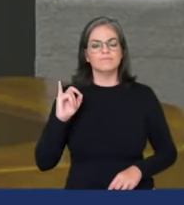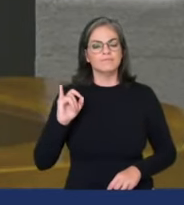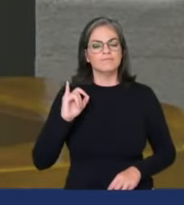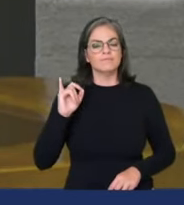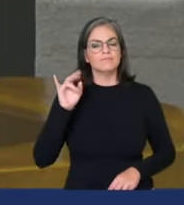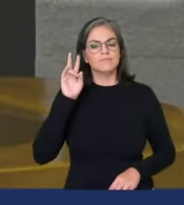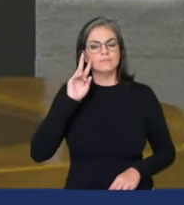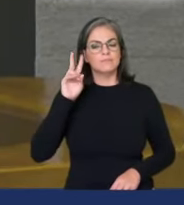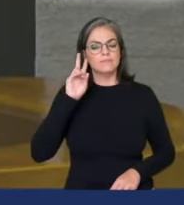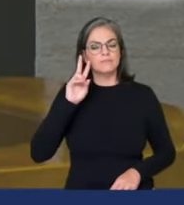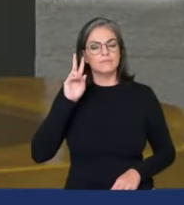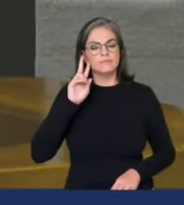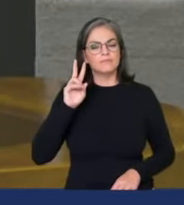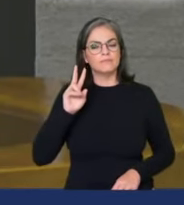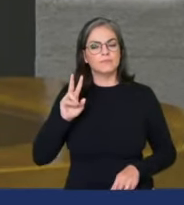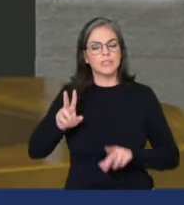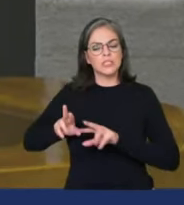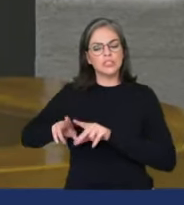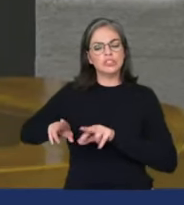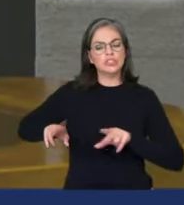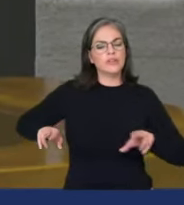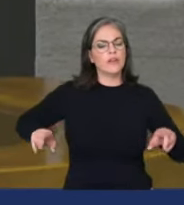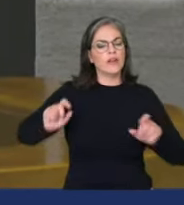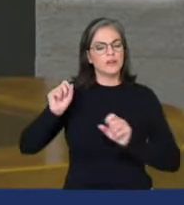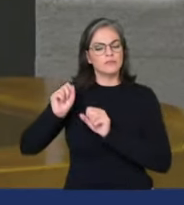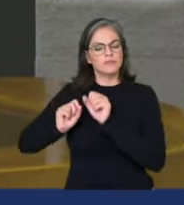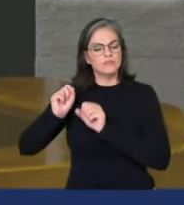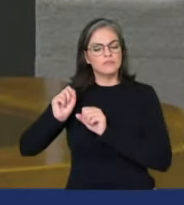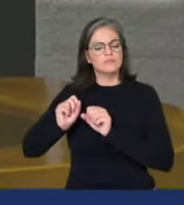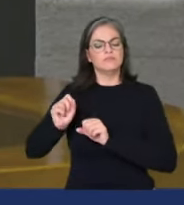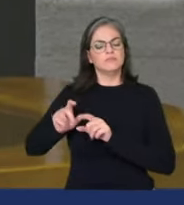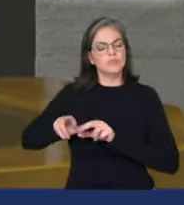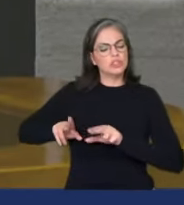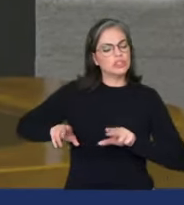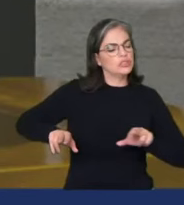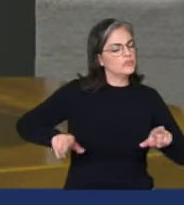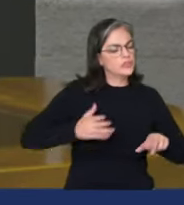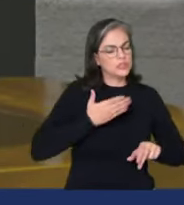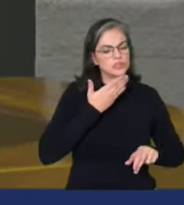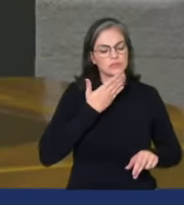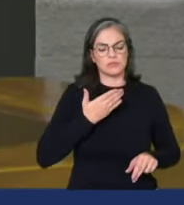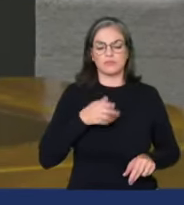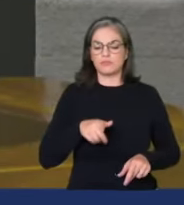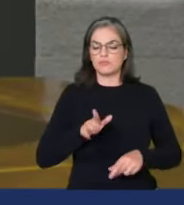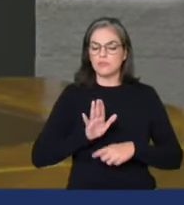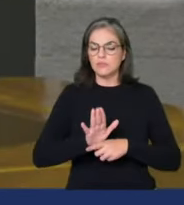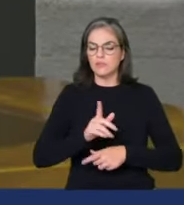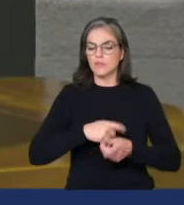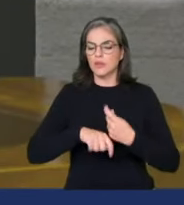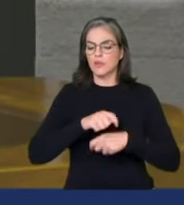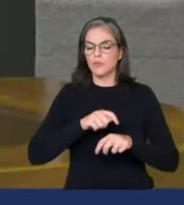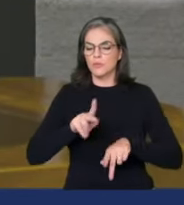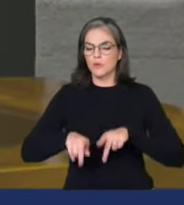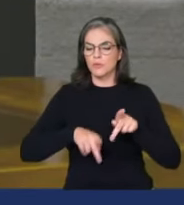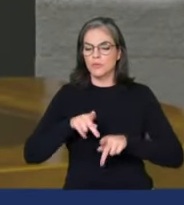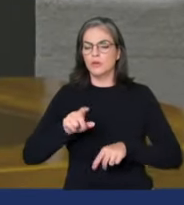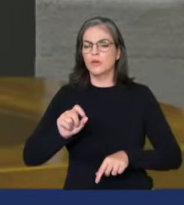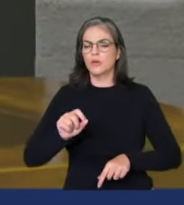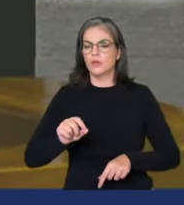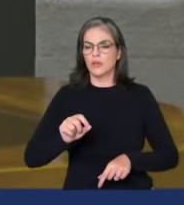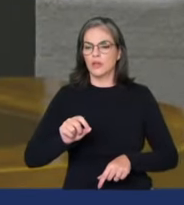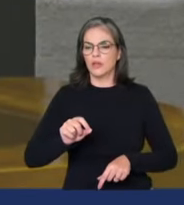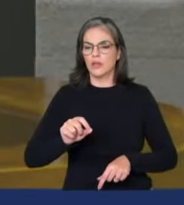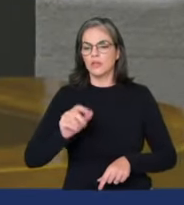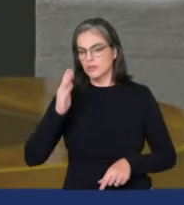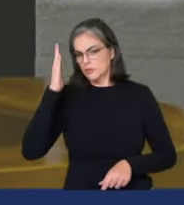tem impacto na economia real, na economia do dia a dia, na economia do povo, que são os derivados